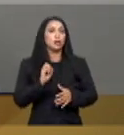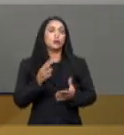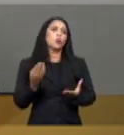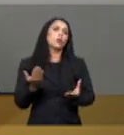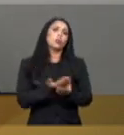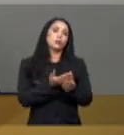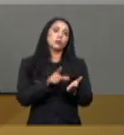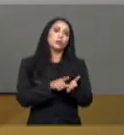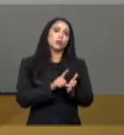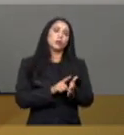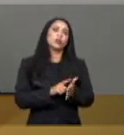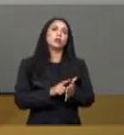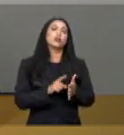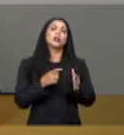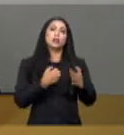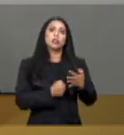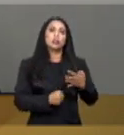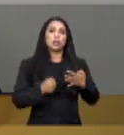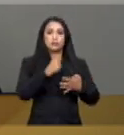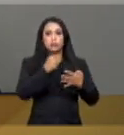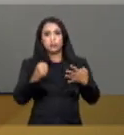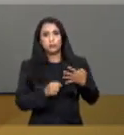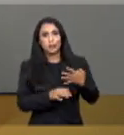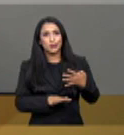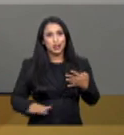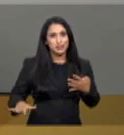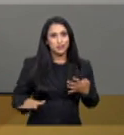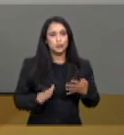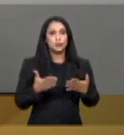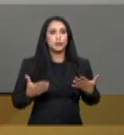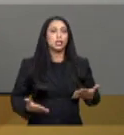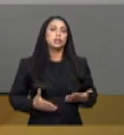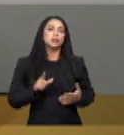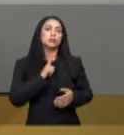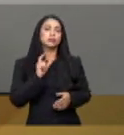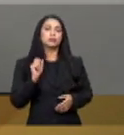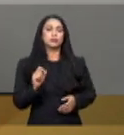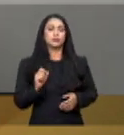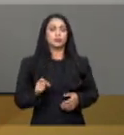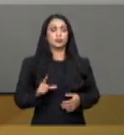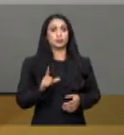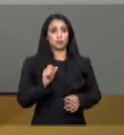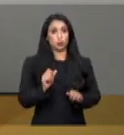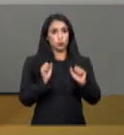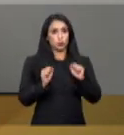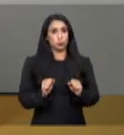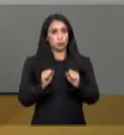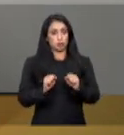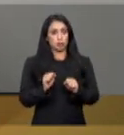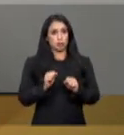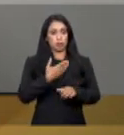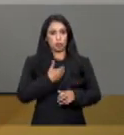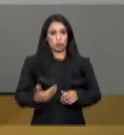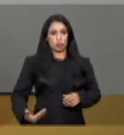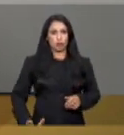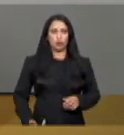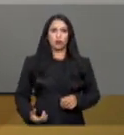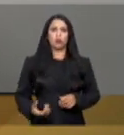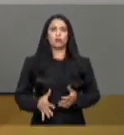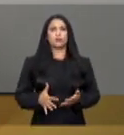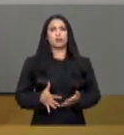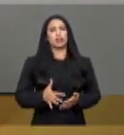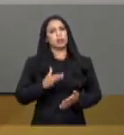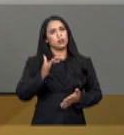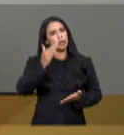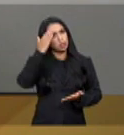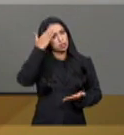vinculantes. Embora a autora enfatize a posição do jurisdicionado frente ao poder estatal, a boa-fé, a confiança e